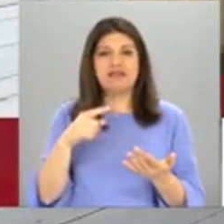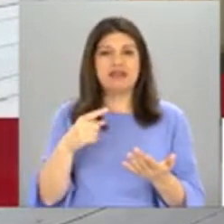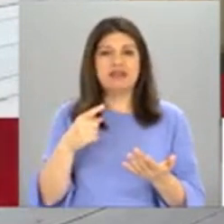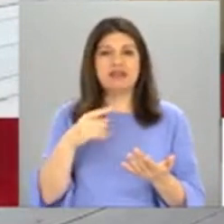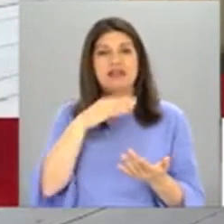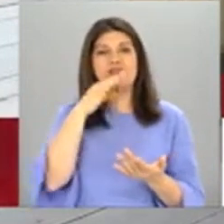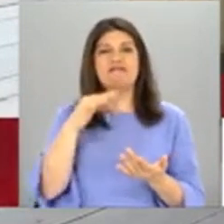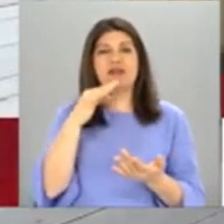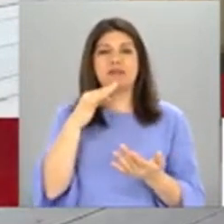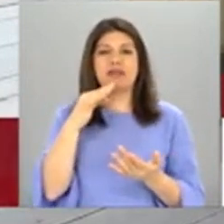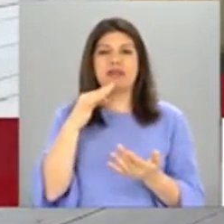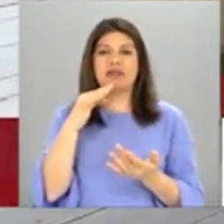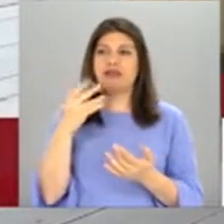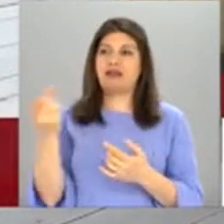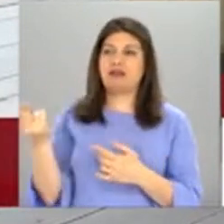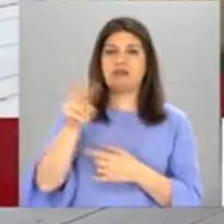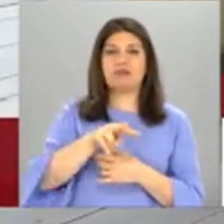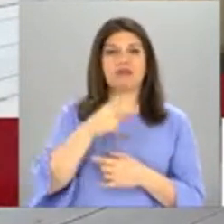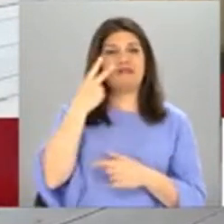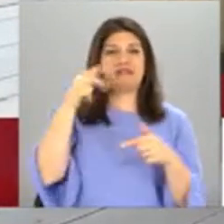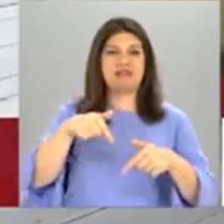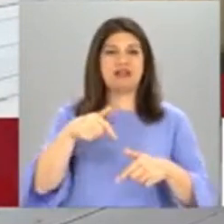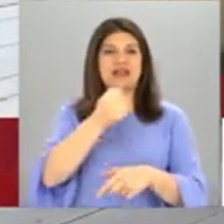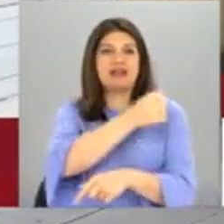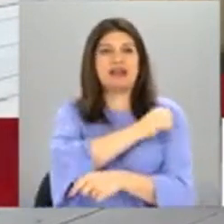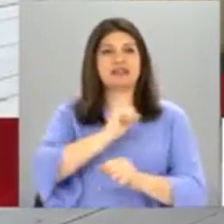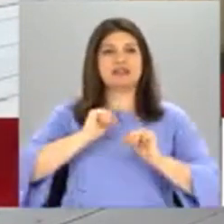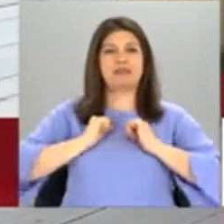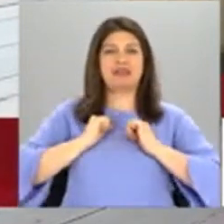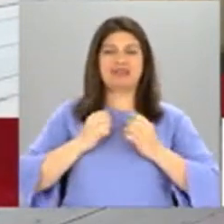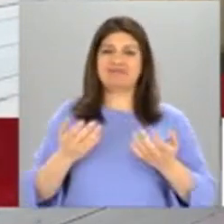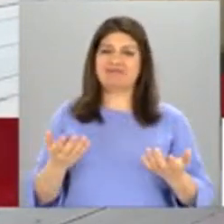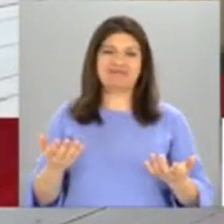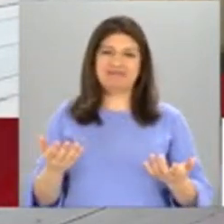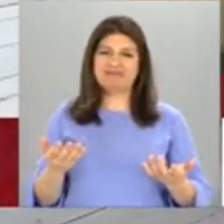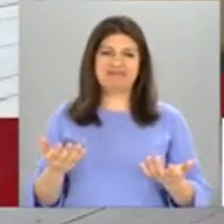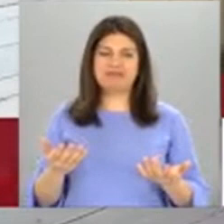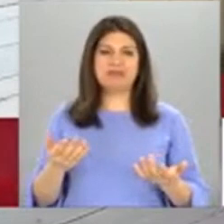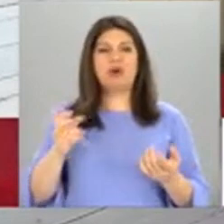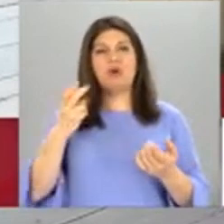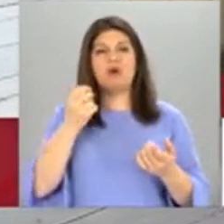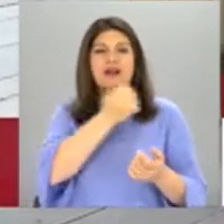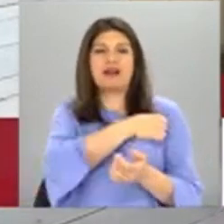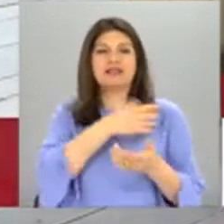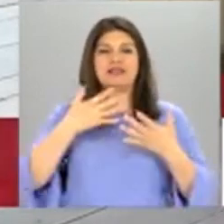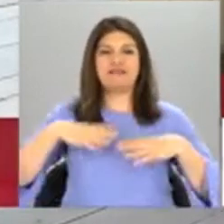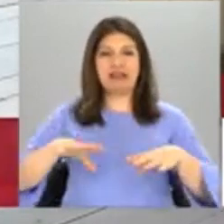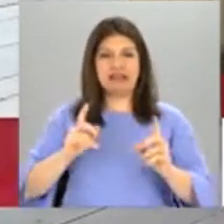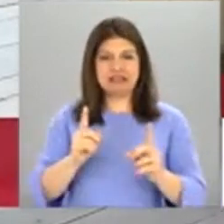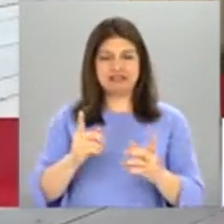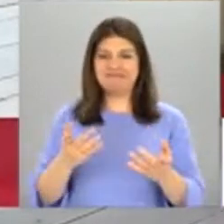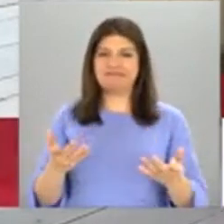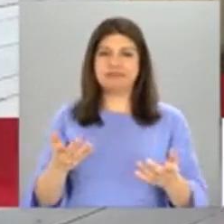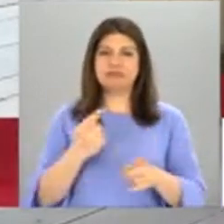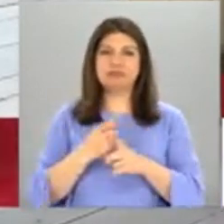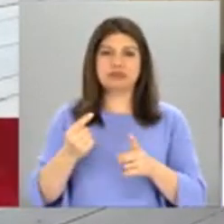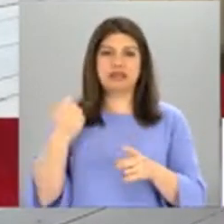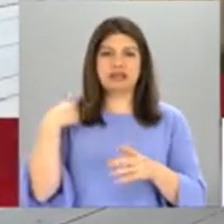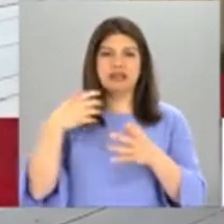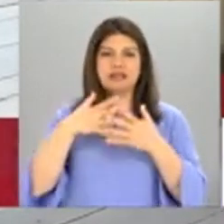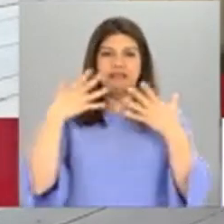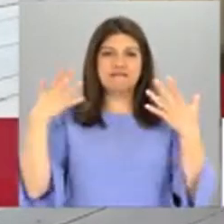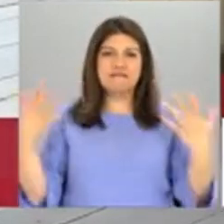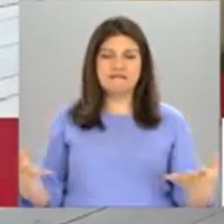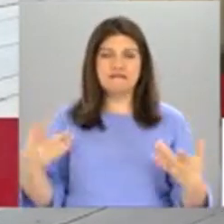habitar nestes edifícios como habitação própria, ou seja, ela secundária, de férias, porque no fundo o custo de